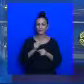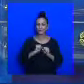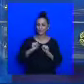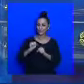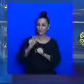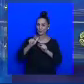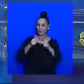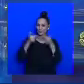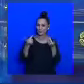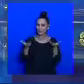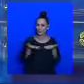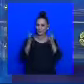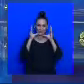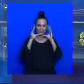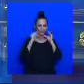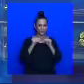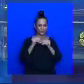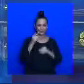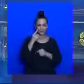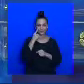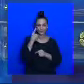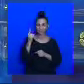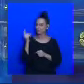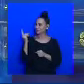Você pode ser o sortudo da noite.